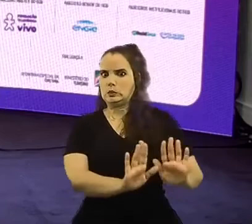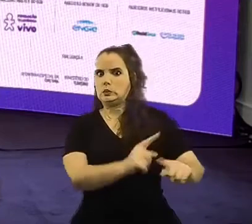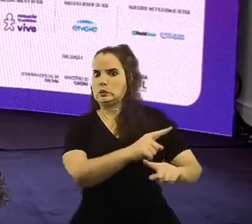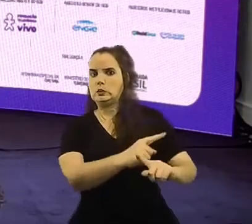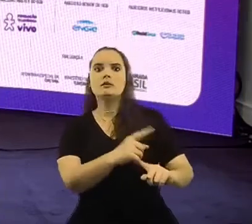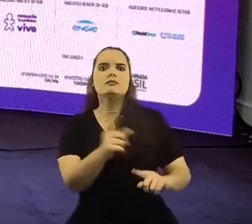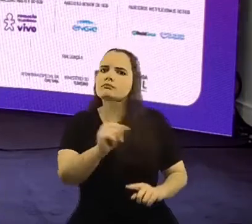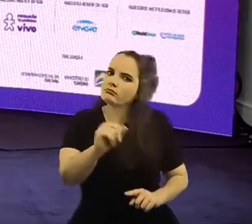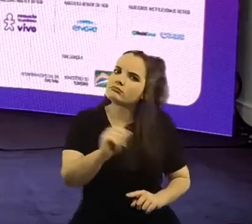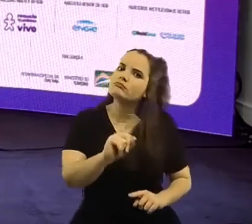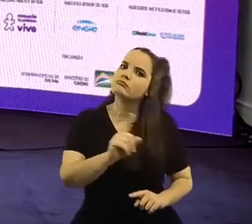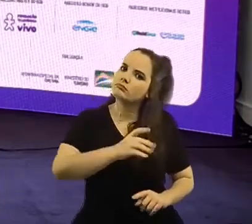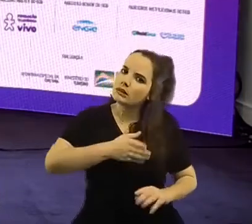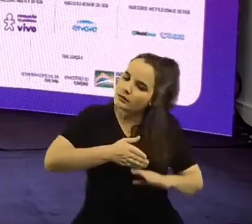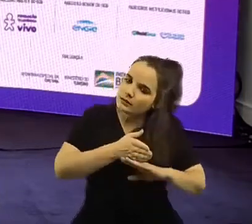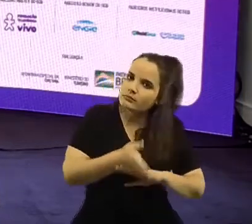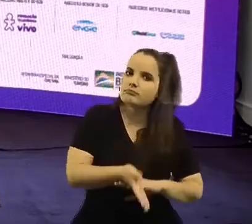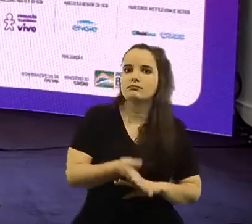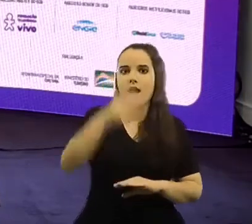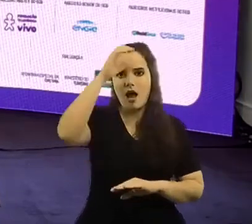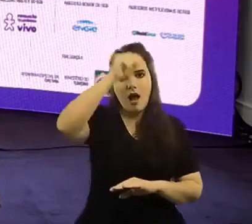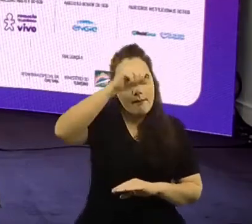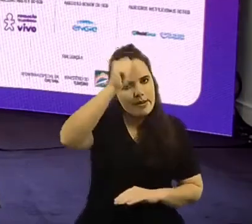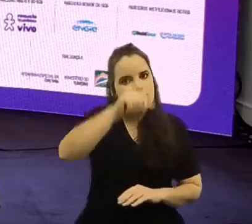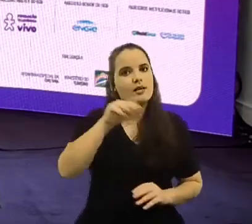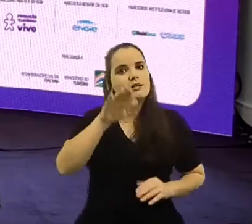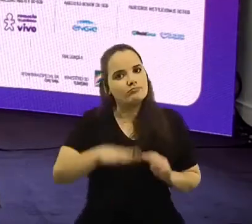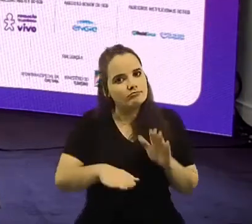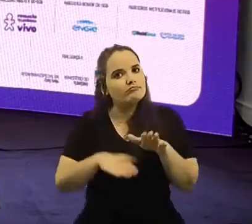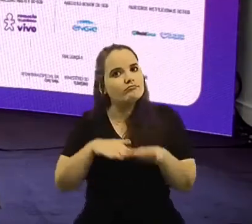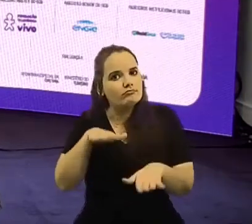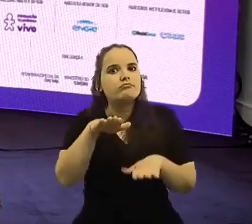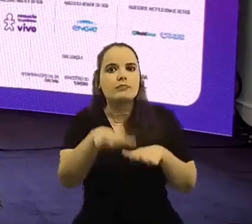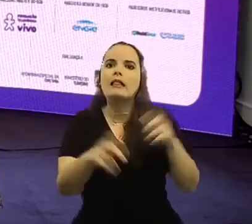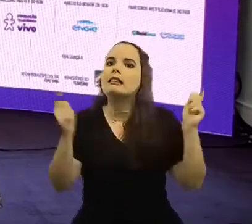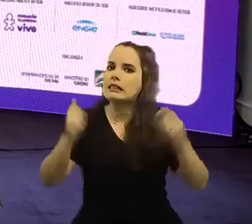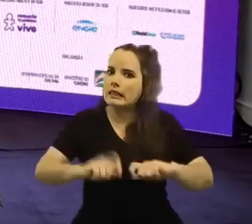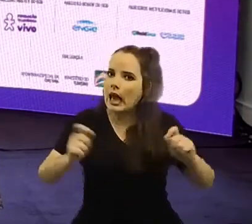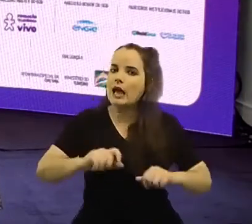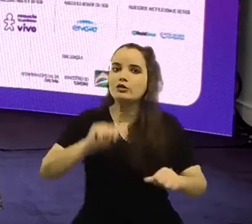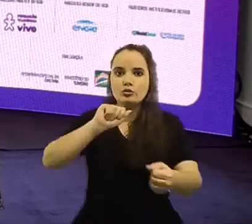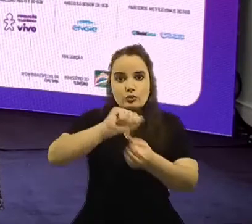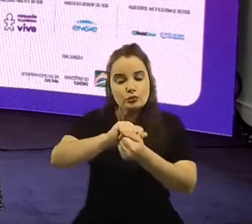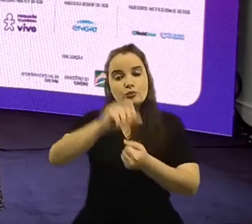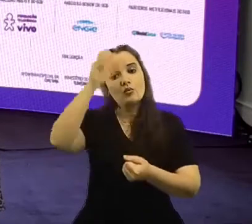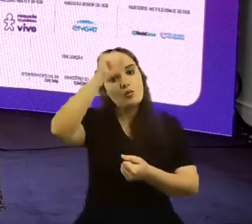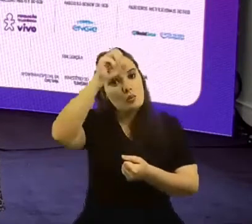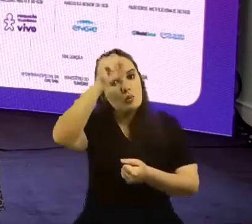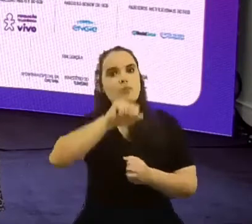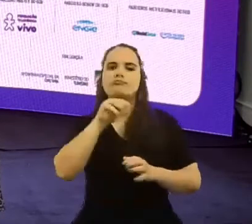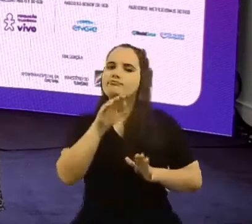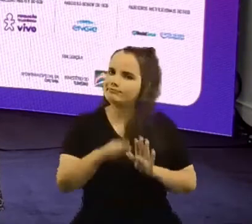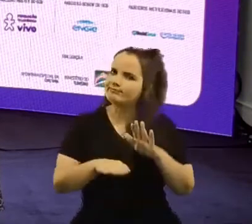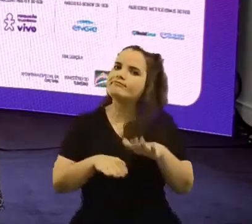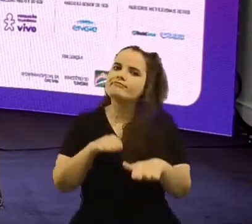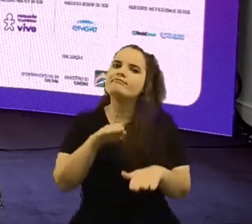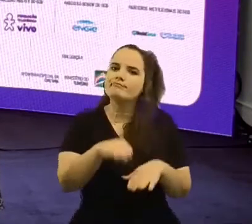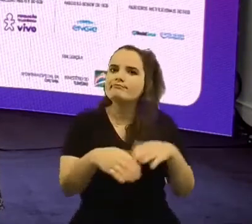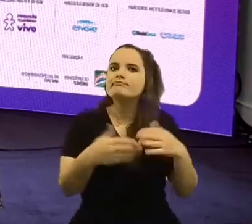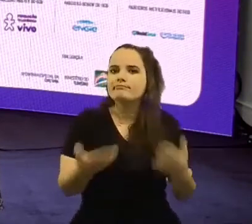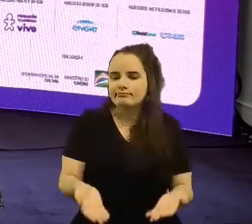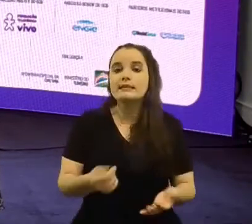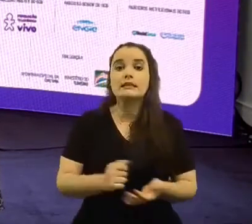zero. A gente também vai aprendendo junto, né? Quanto mais estudo e falo sobre isso, porque o volume de dados hoje,